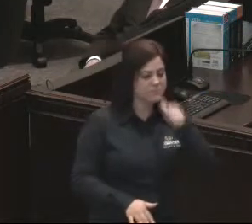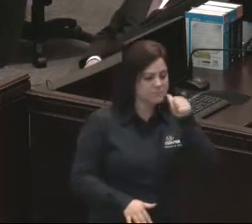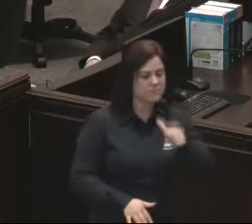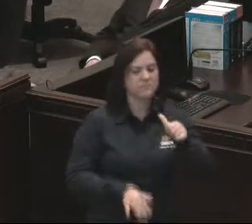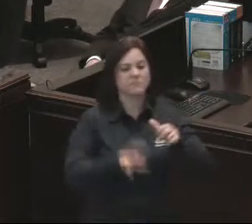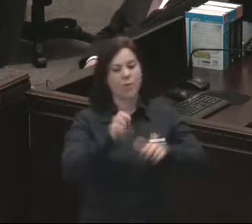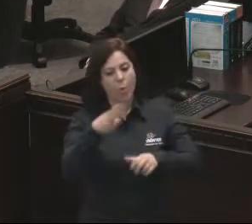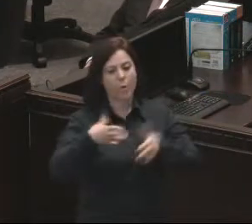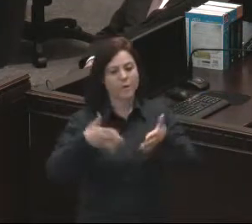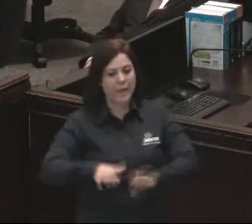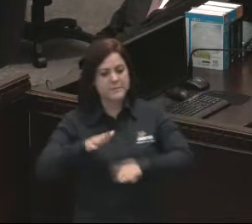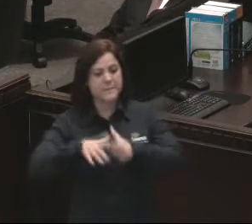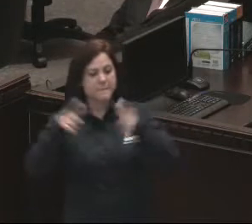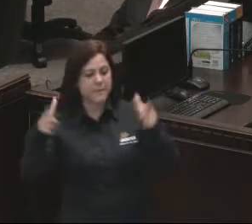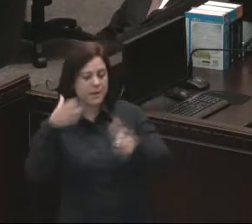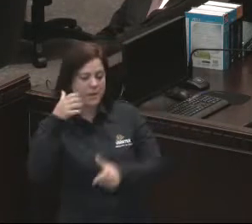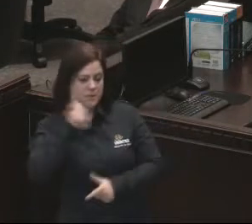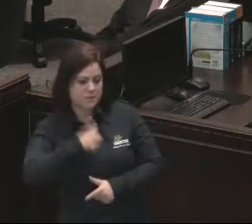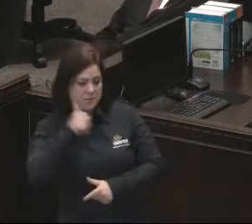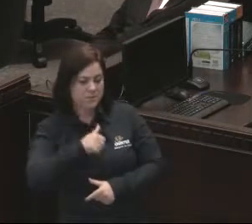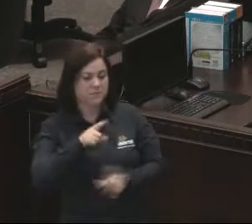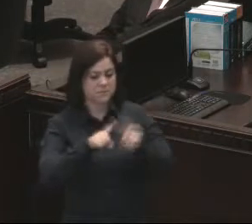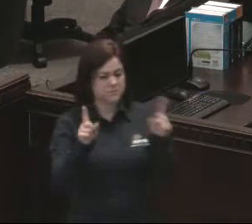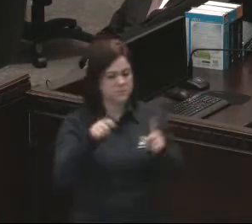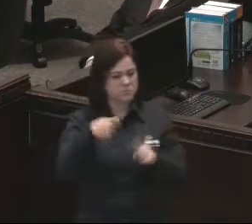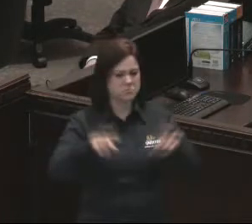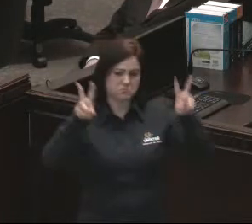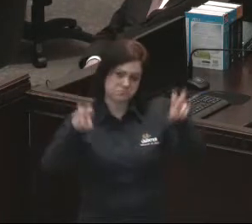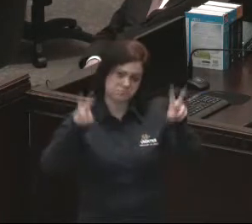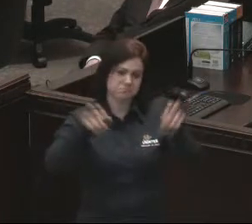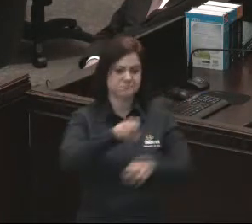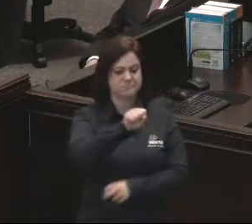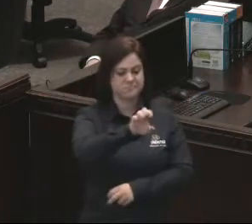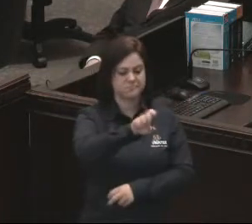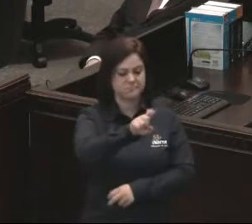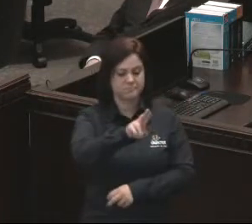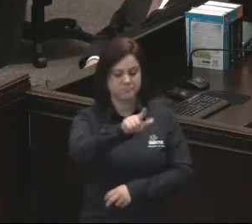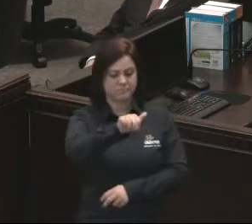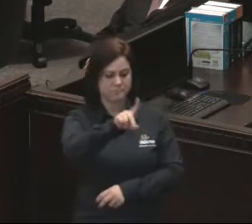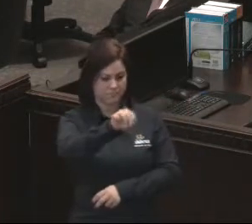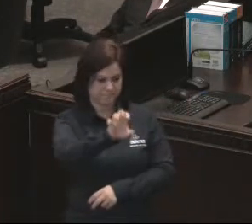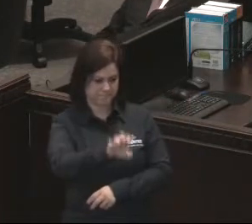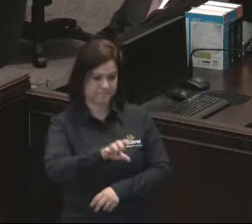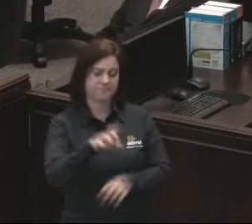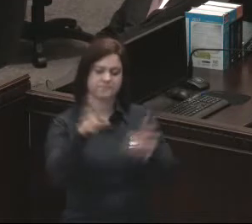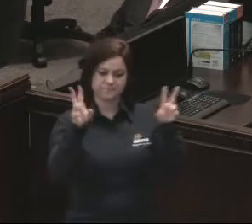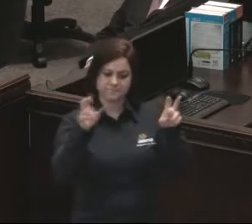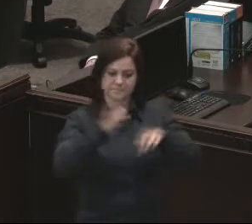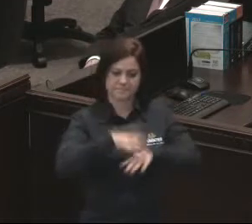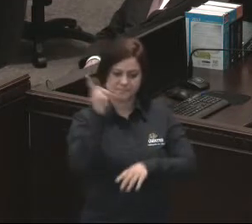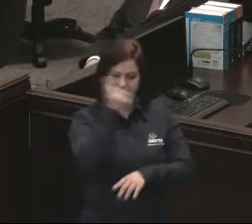não acho que essa questão sexualidade é muito mais complexa do que a